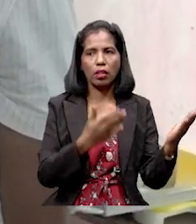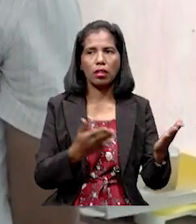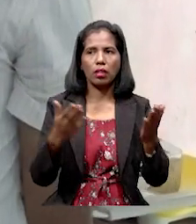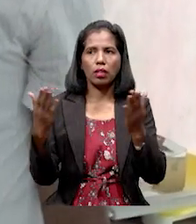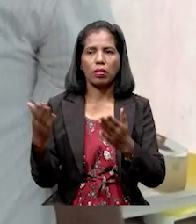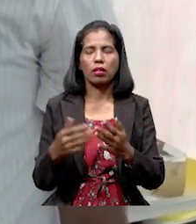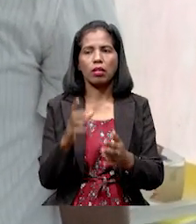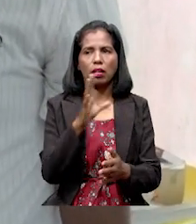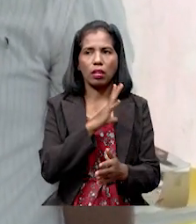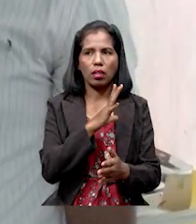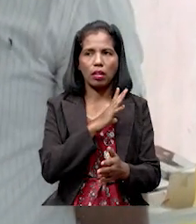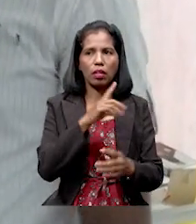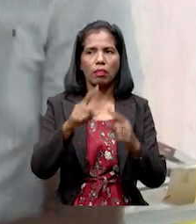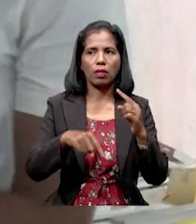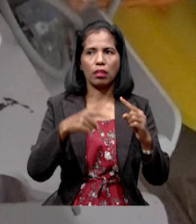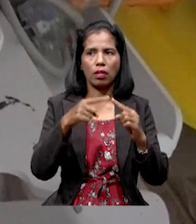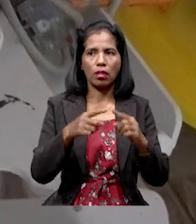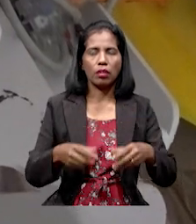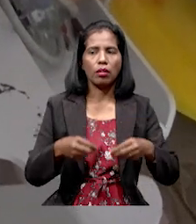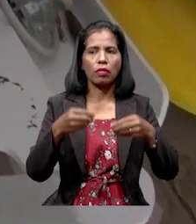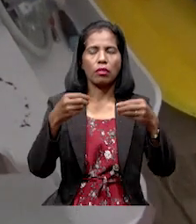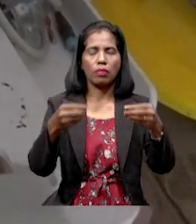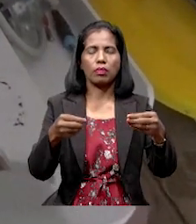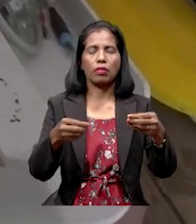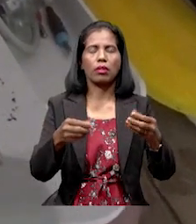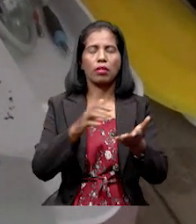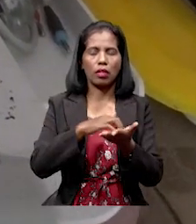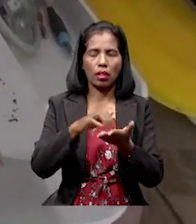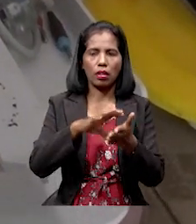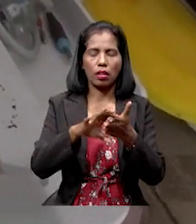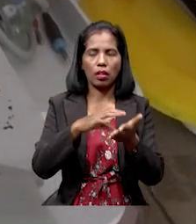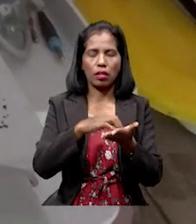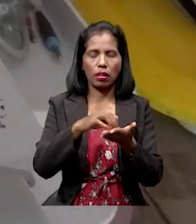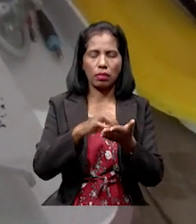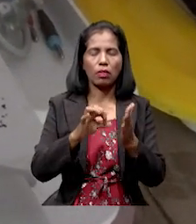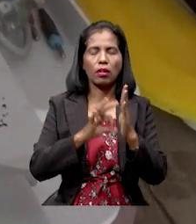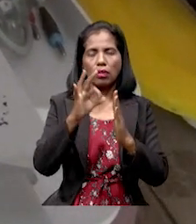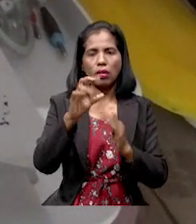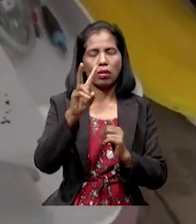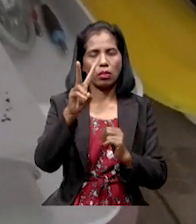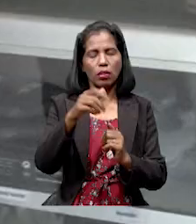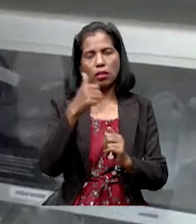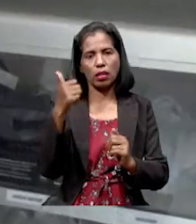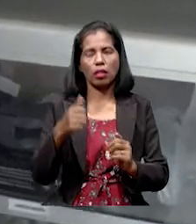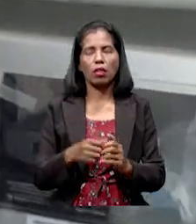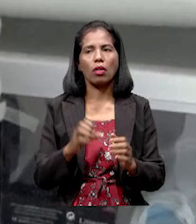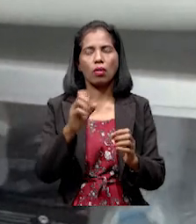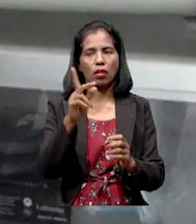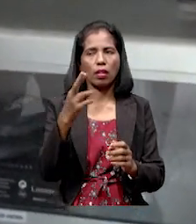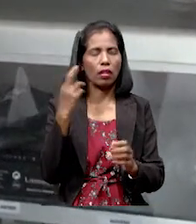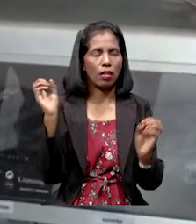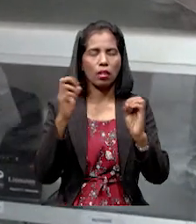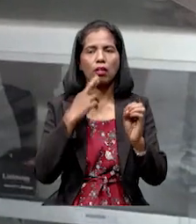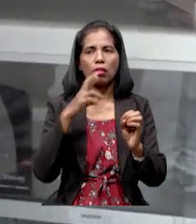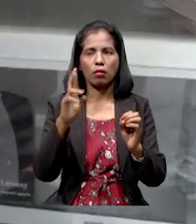I he indet banghira makato po lisensa operasional ba fakultad de ruwa seluk. La hija resposta pronto, la batida la hija resposta porque